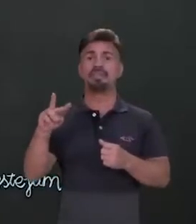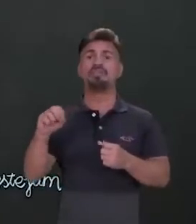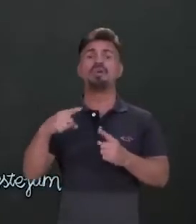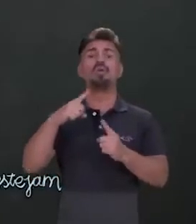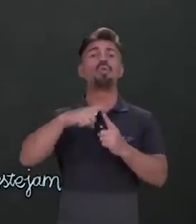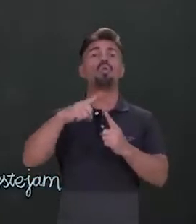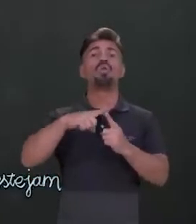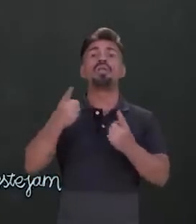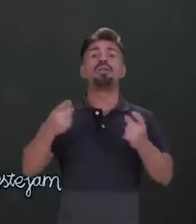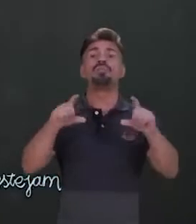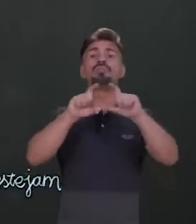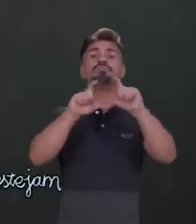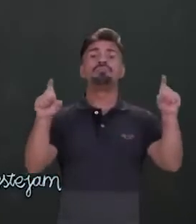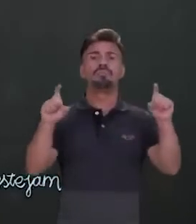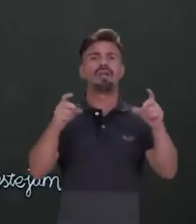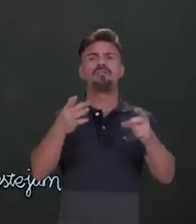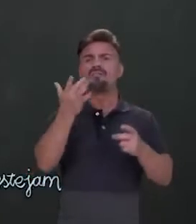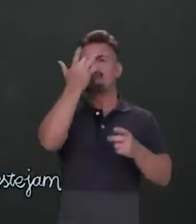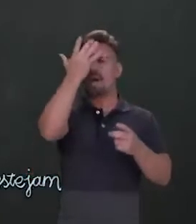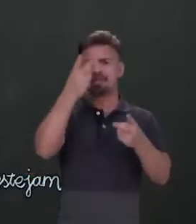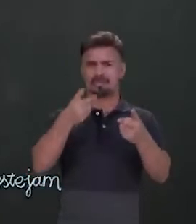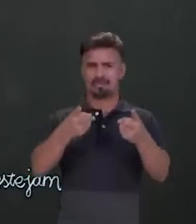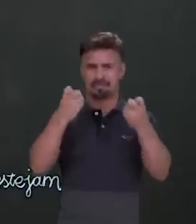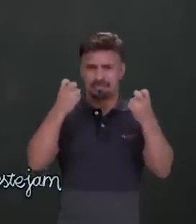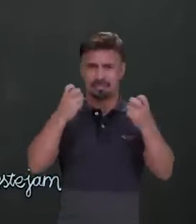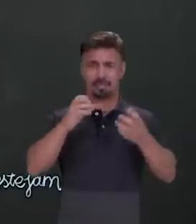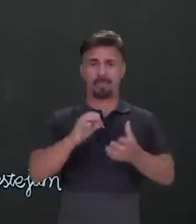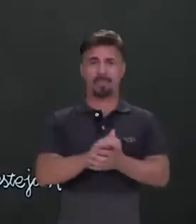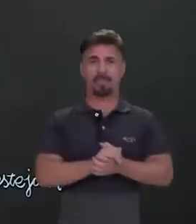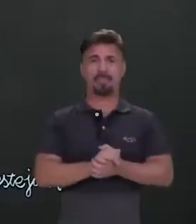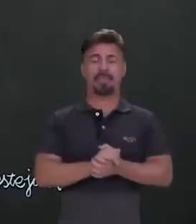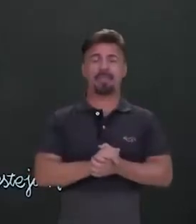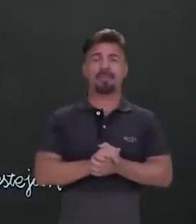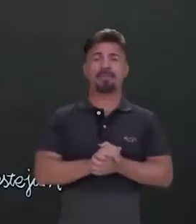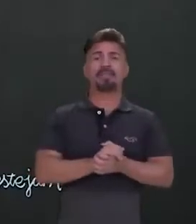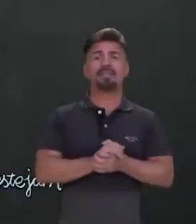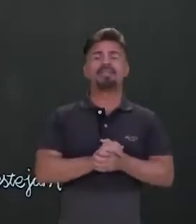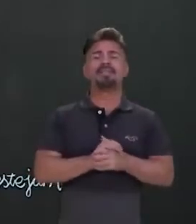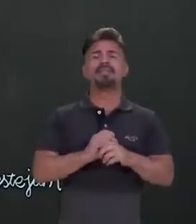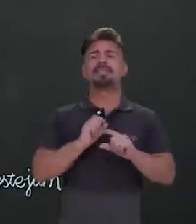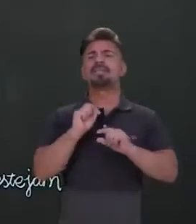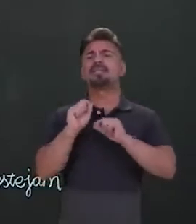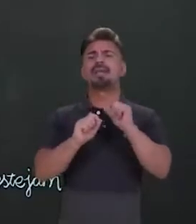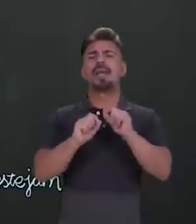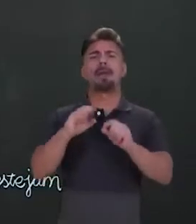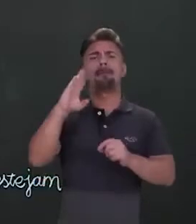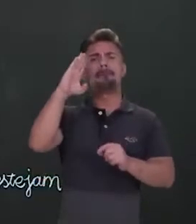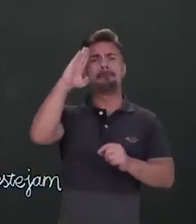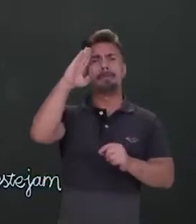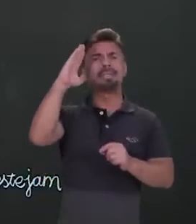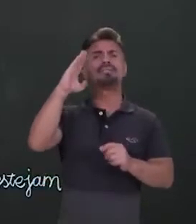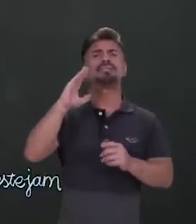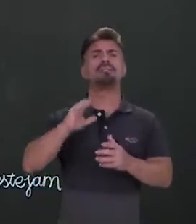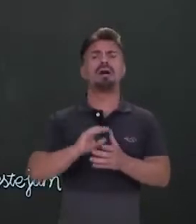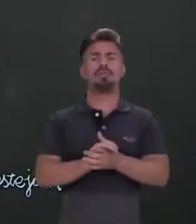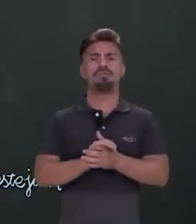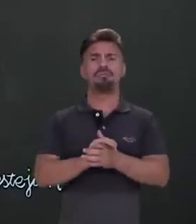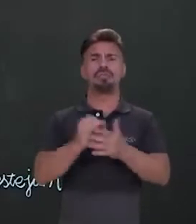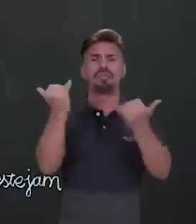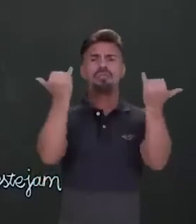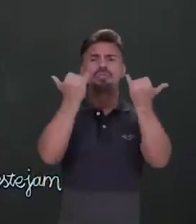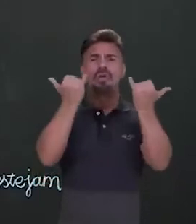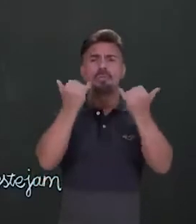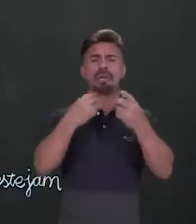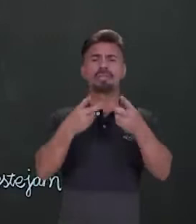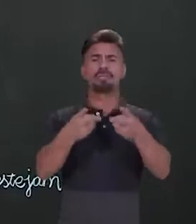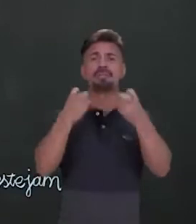oração. Então vai ser fácil a gente identificar. Tenta identificar de cara quem é a principal. Nesse caso, a principal informação aqui é